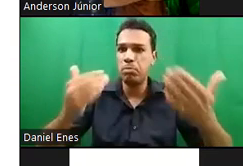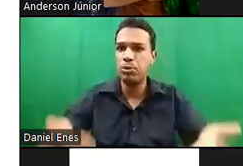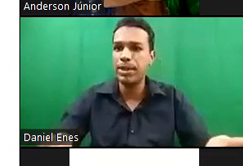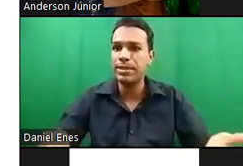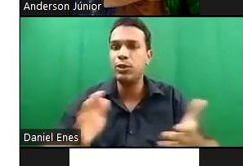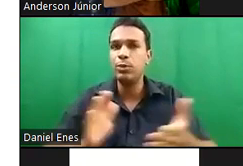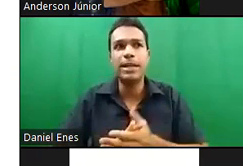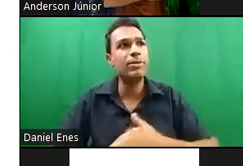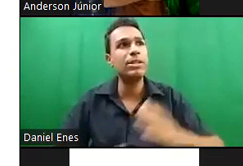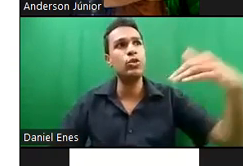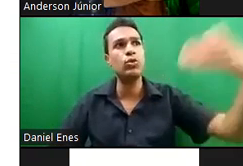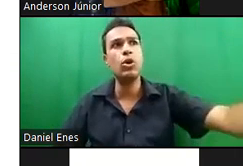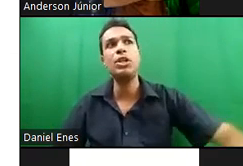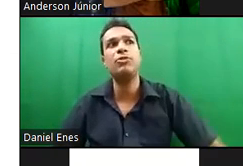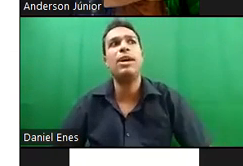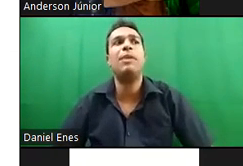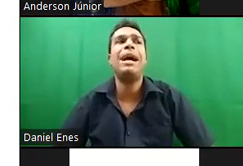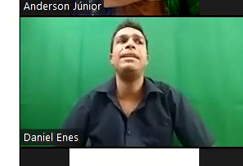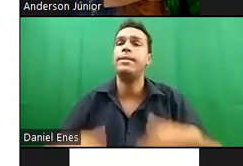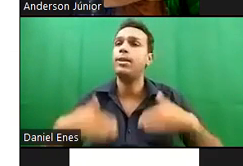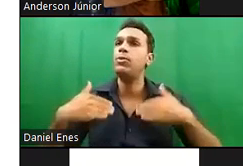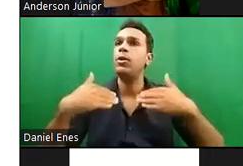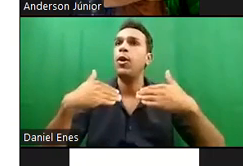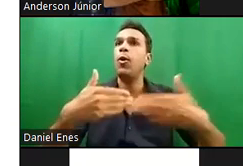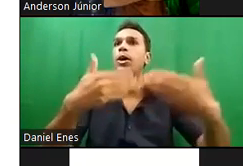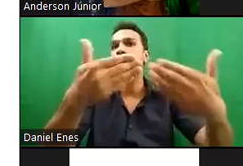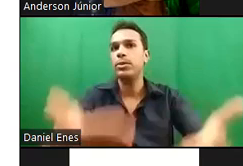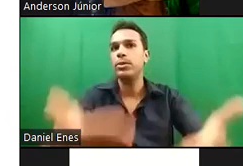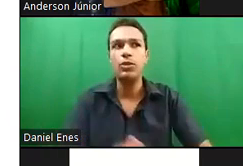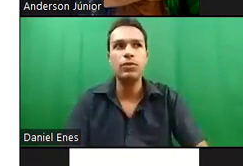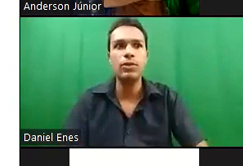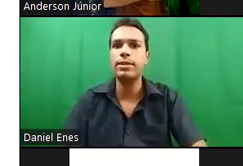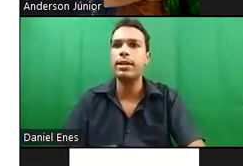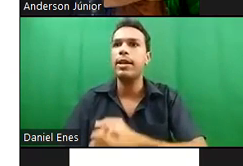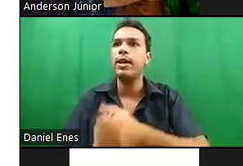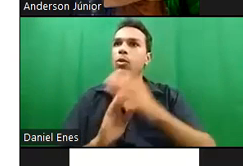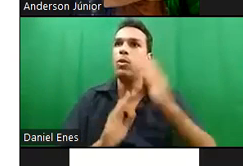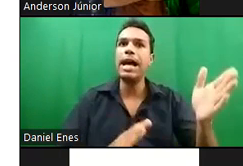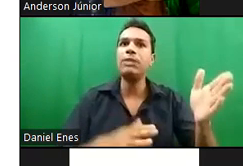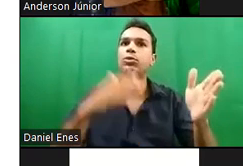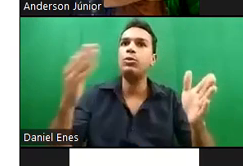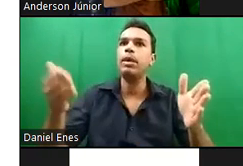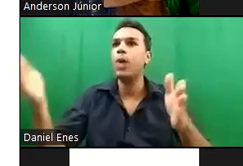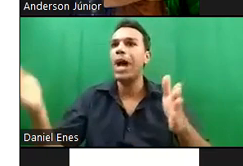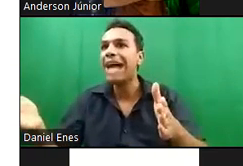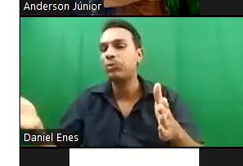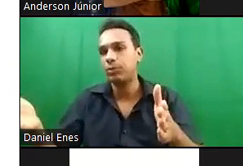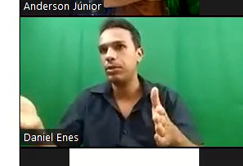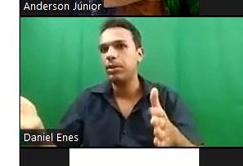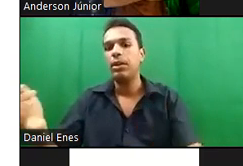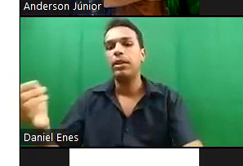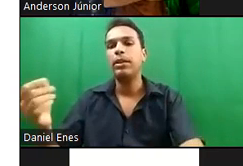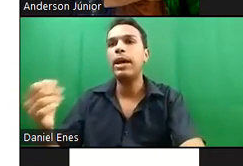língua portuguesa aqui do Brasil, a gente usualmente fala mais eu gosto de você, o gato comeu o